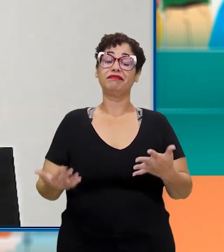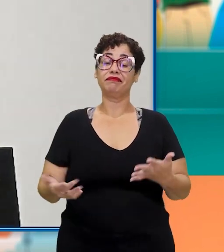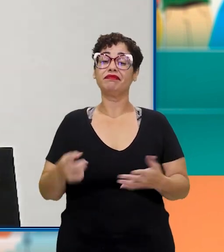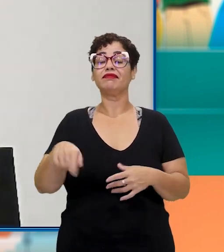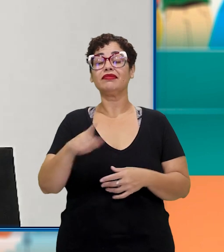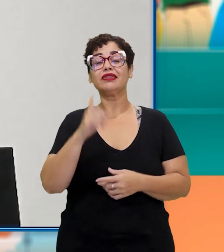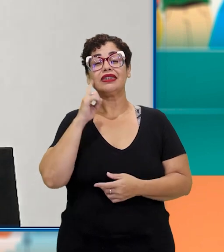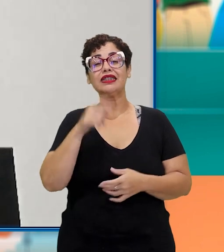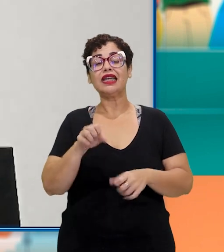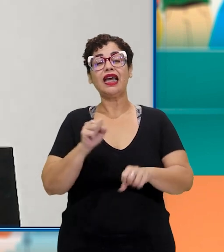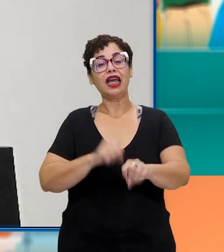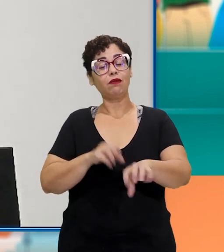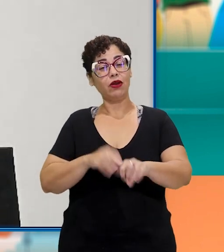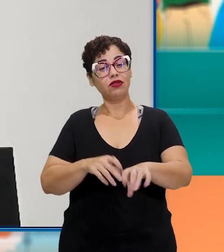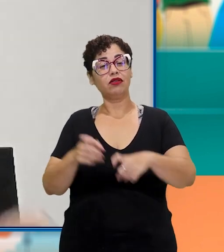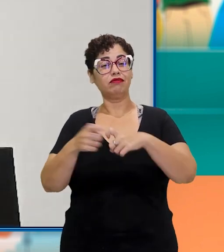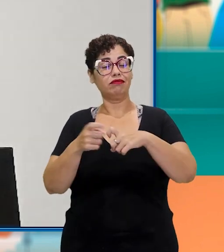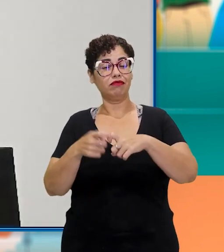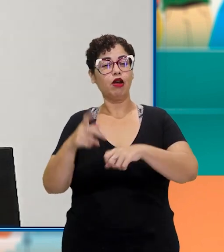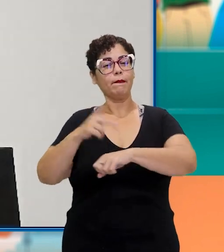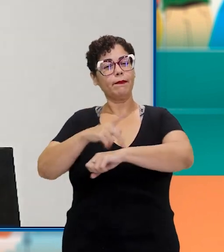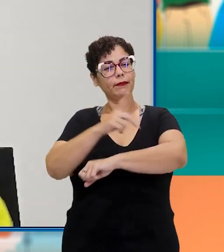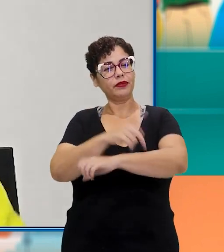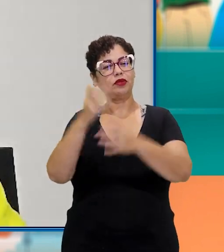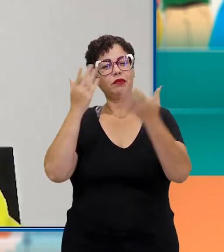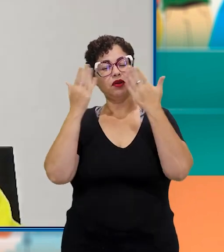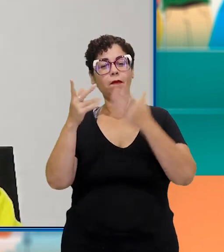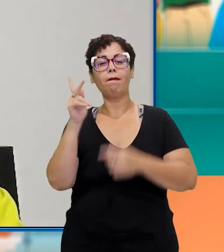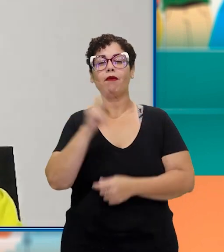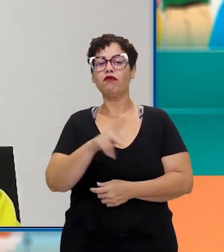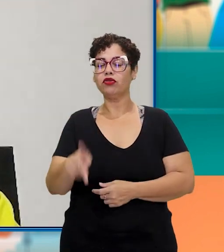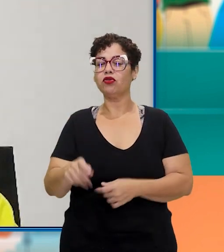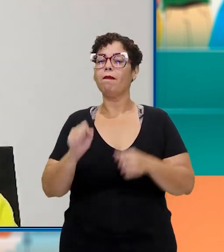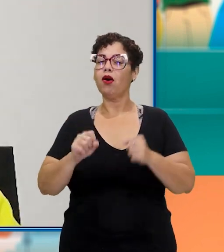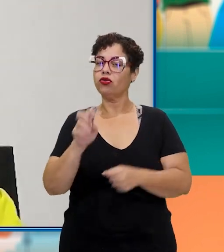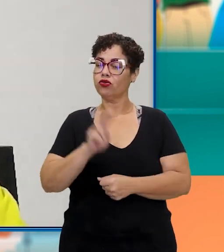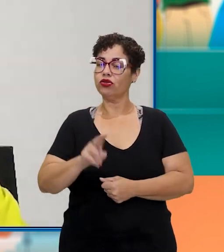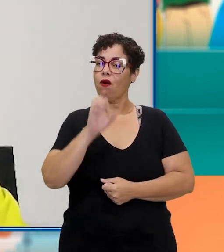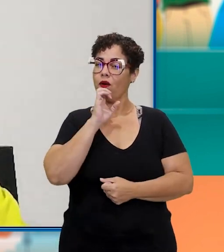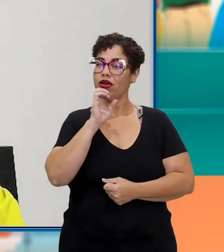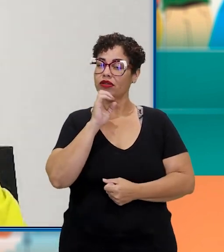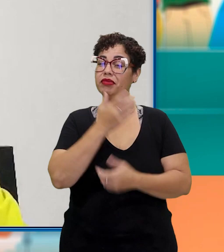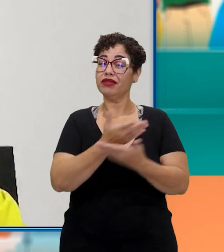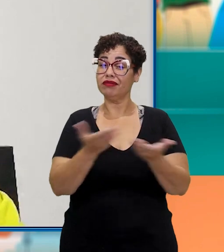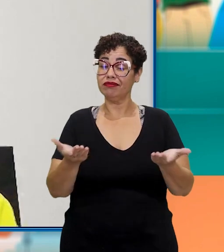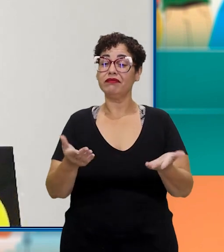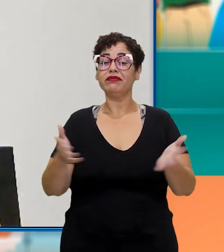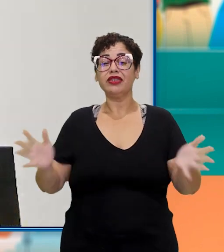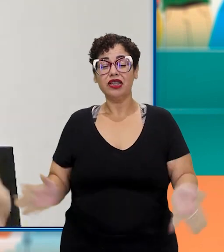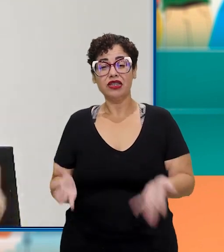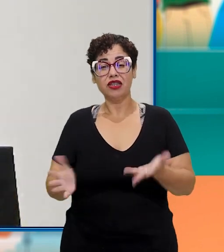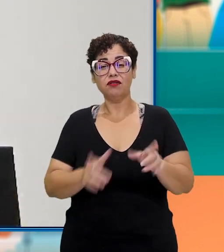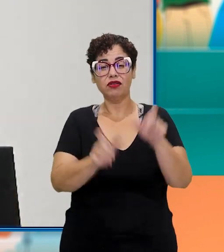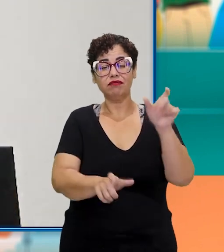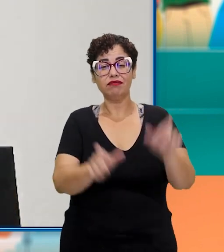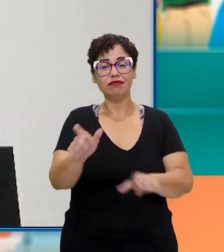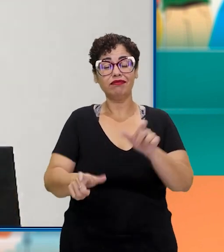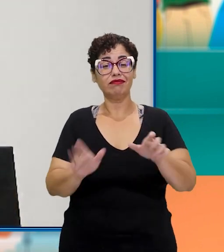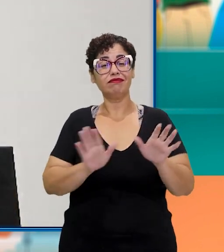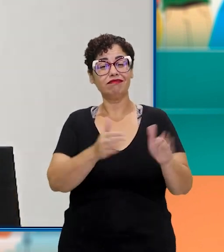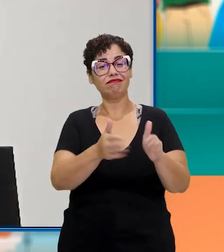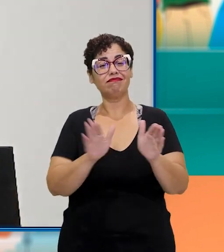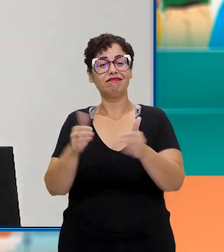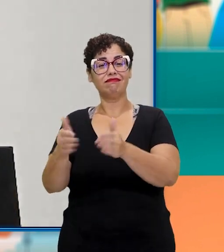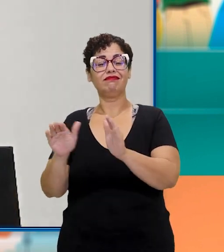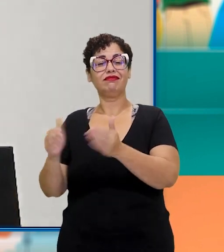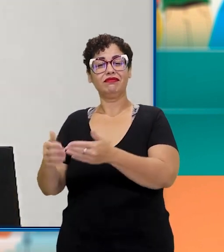preguiça. Na prática clínica ou educacional, o psicopedagogo ou professor pode utilizar esse conhecimento para incentivar o